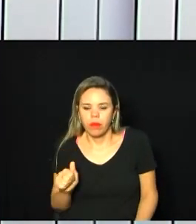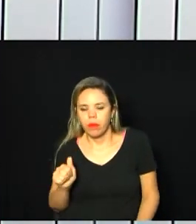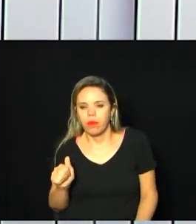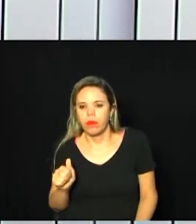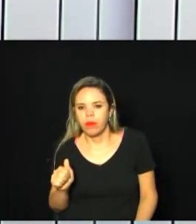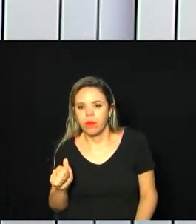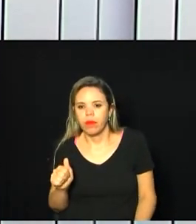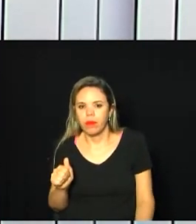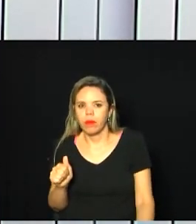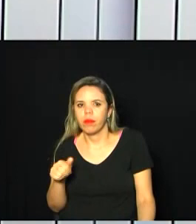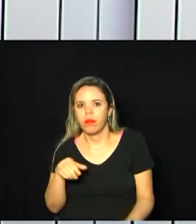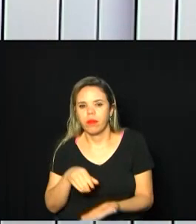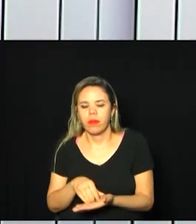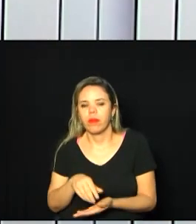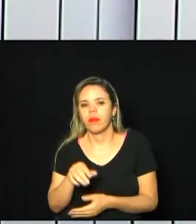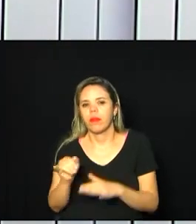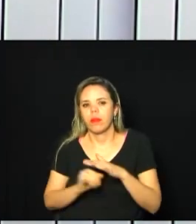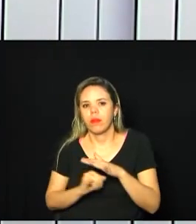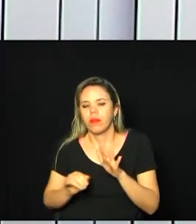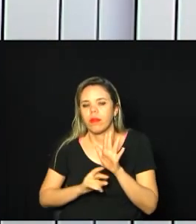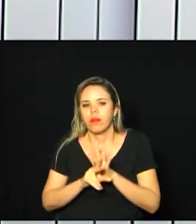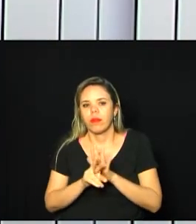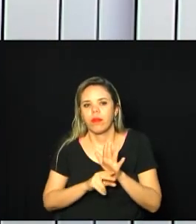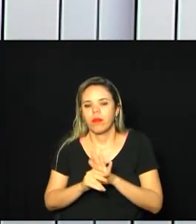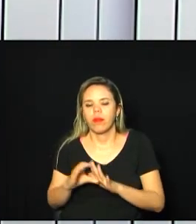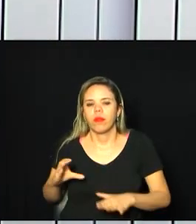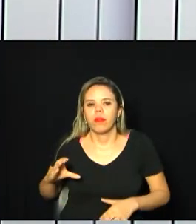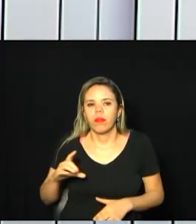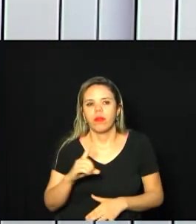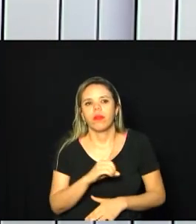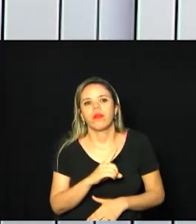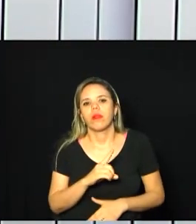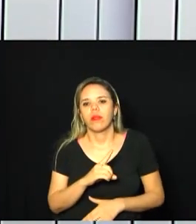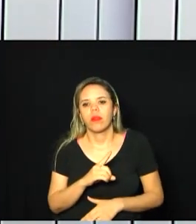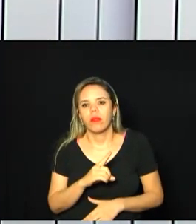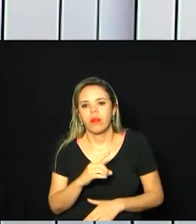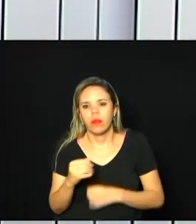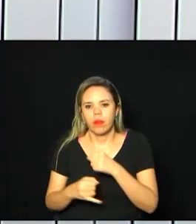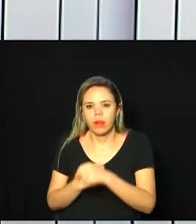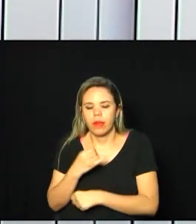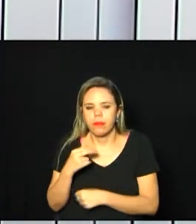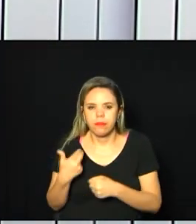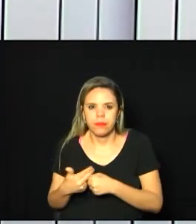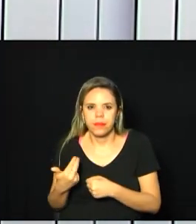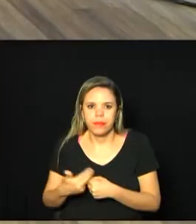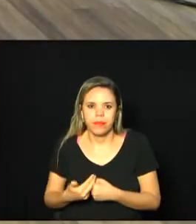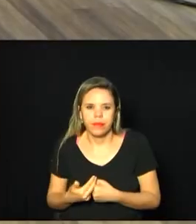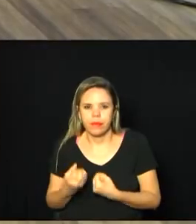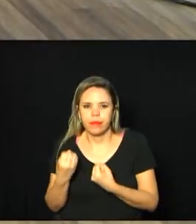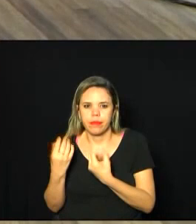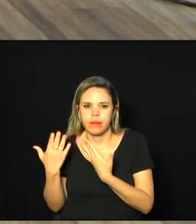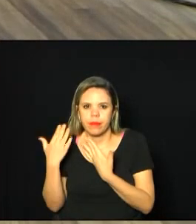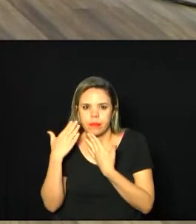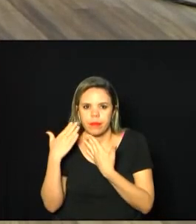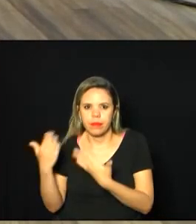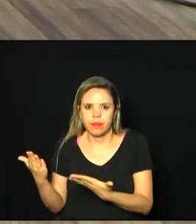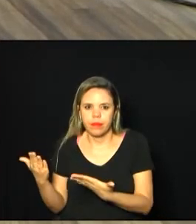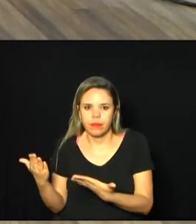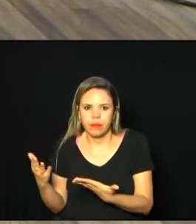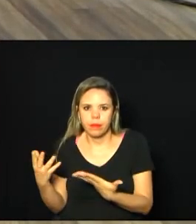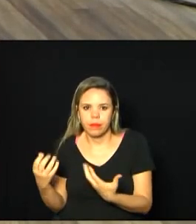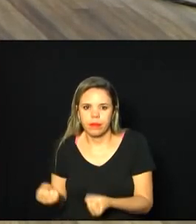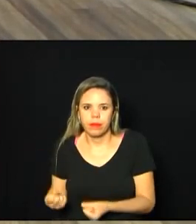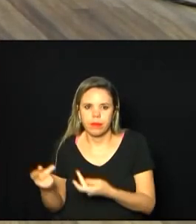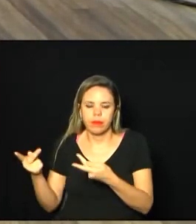Medeiros, docente do Instituto de Biologia, coordenadora dos blogs de ciência da Unicamp. Muito obrigado por ter